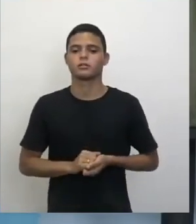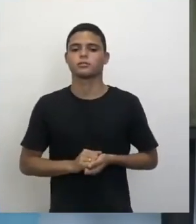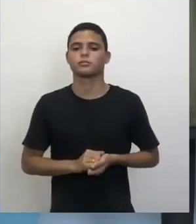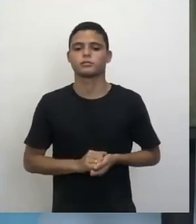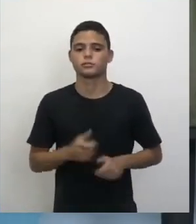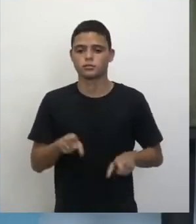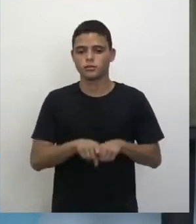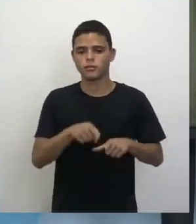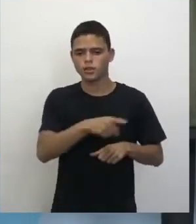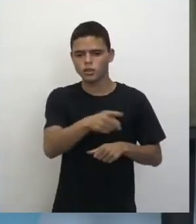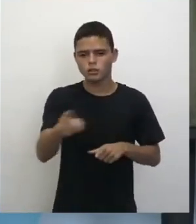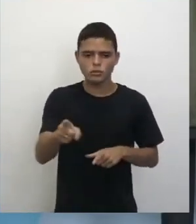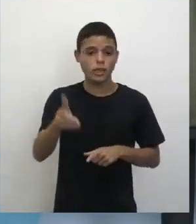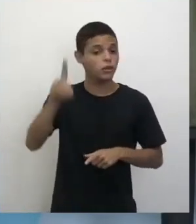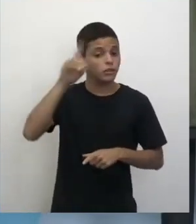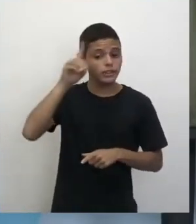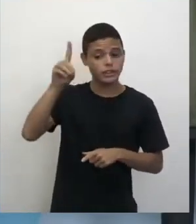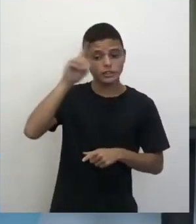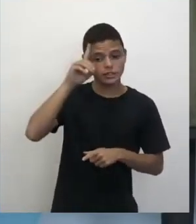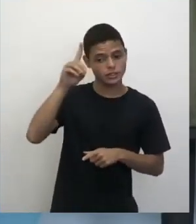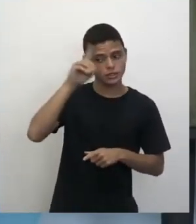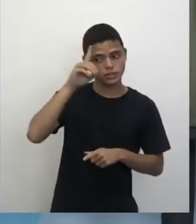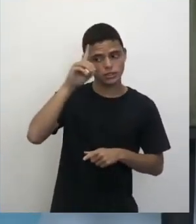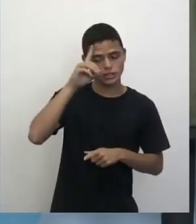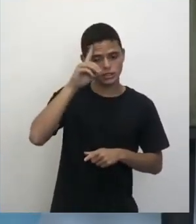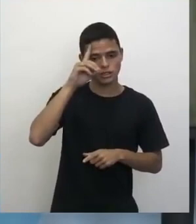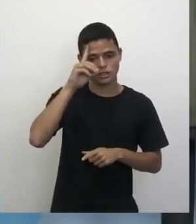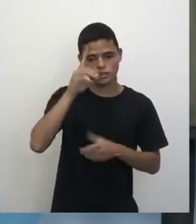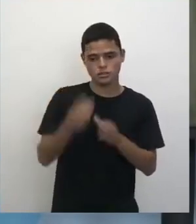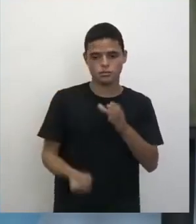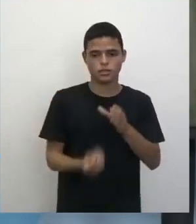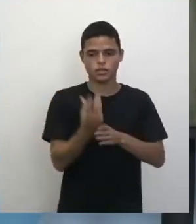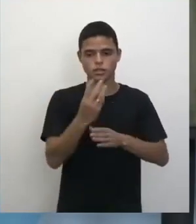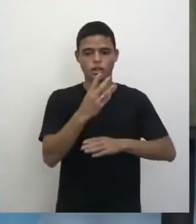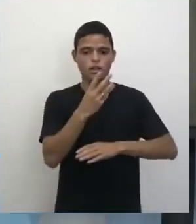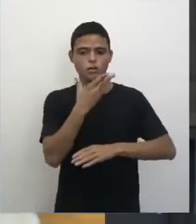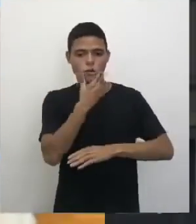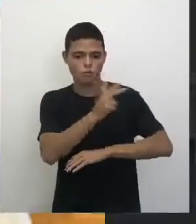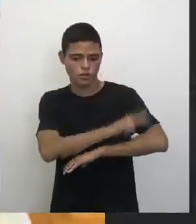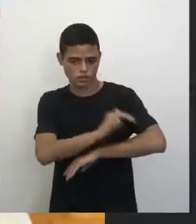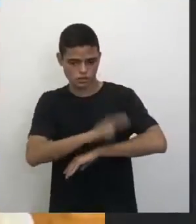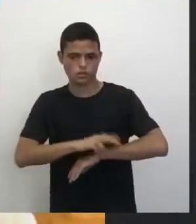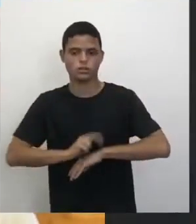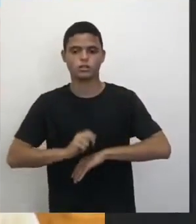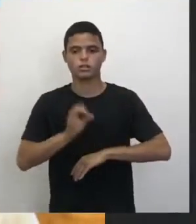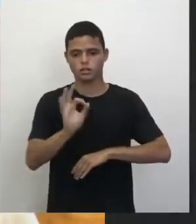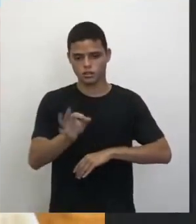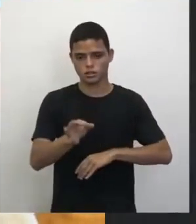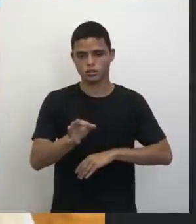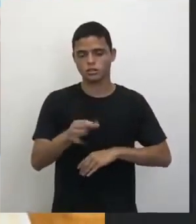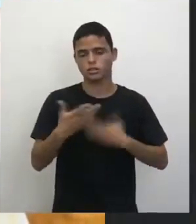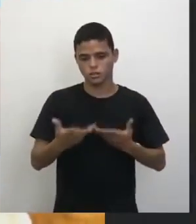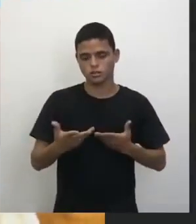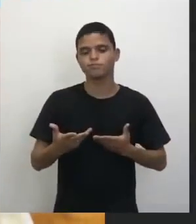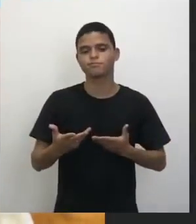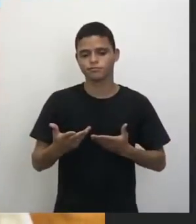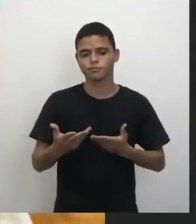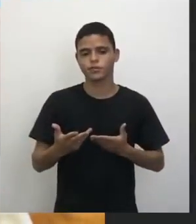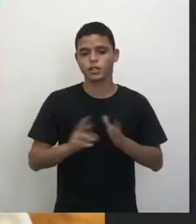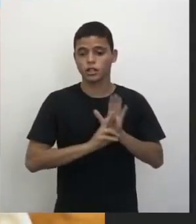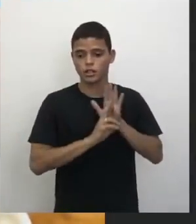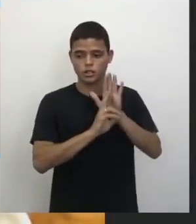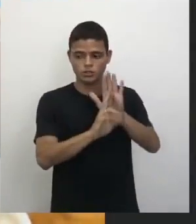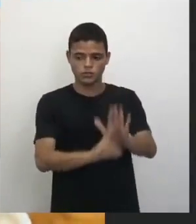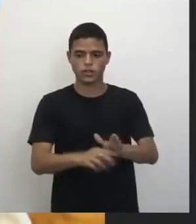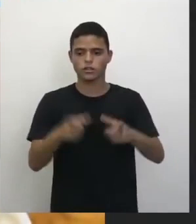sempre situações do dia a dia para envolver o Homem Grilo, é isso? A referência de Osasco, né, é justamente como eu moro